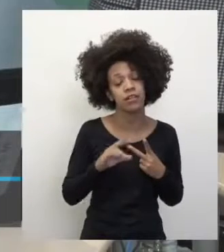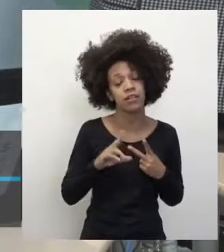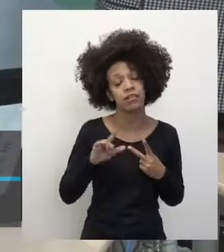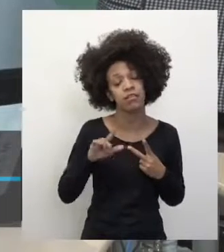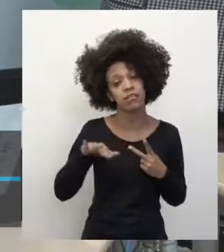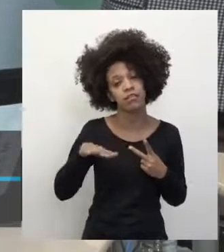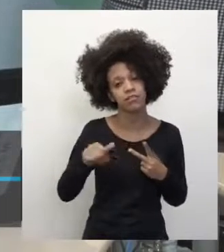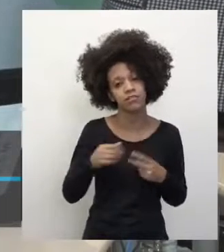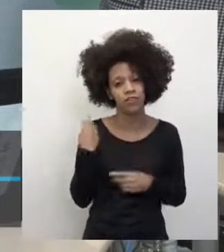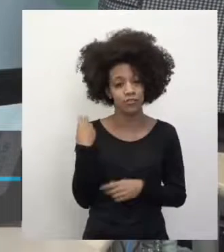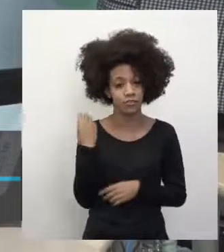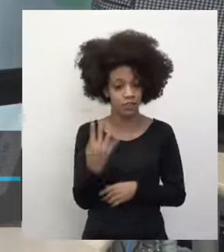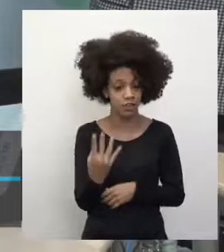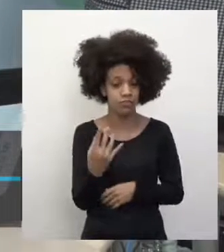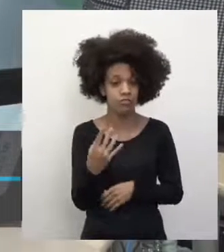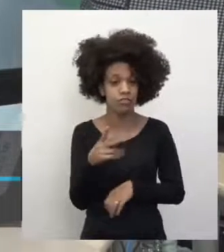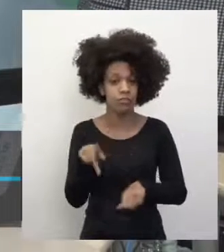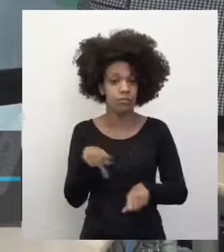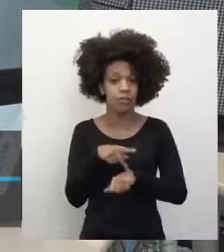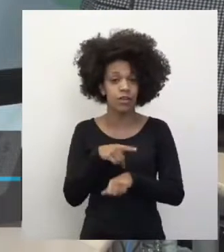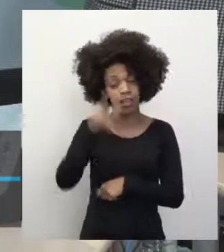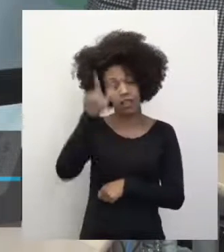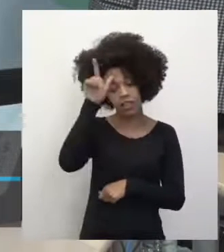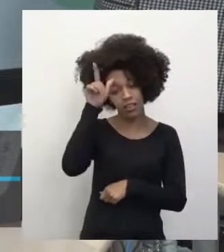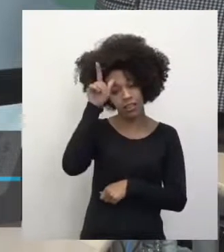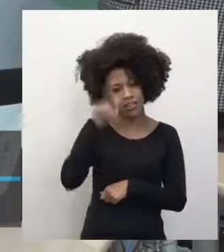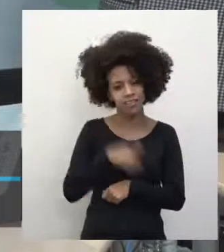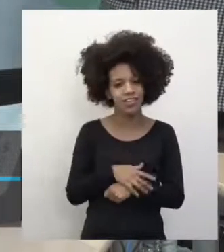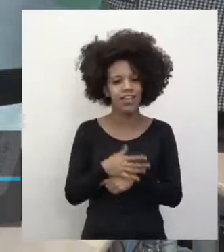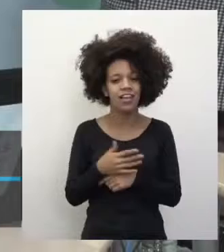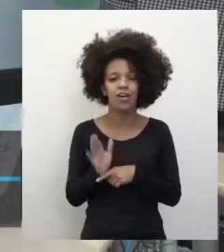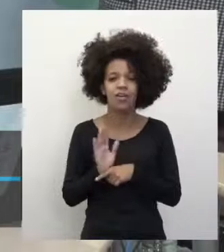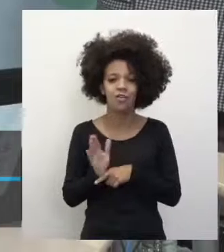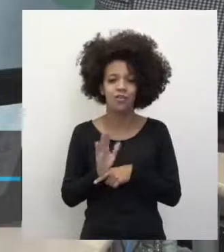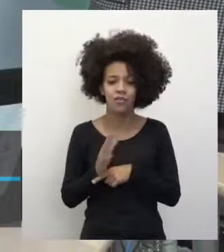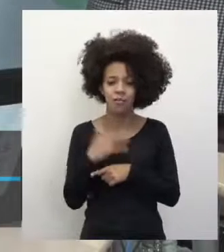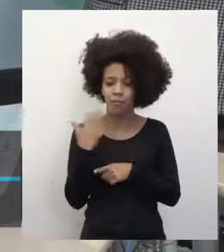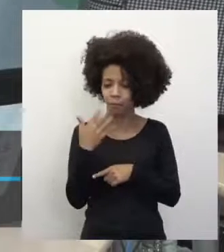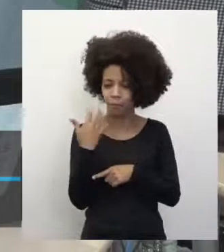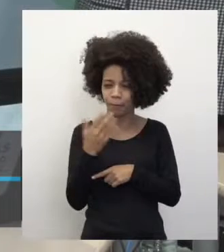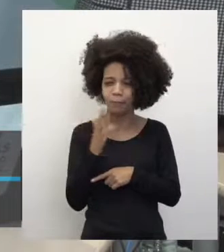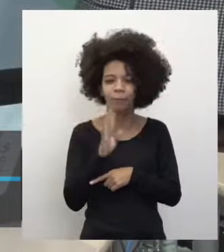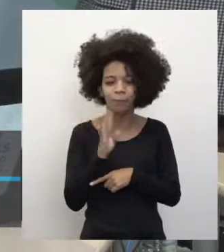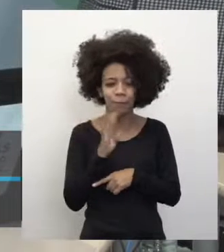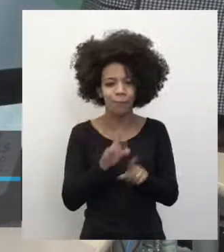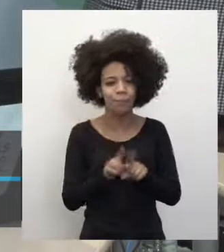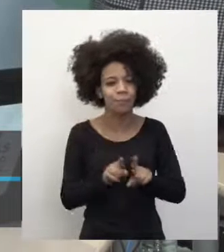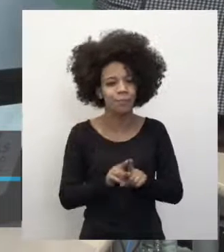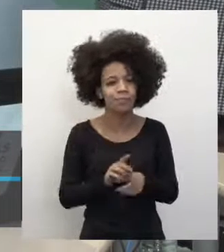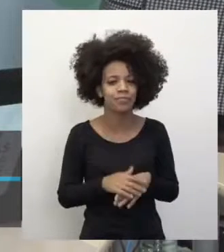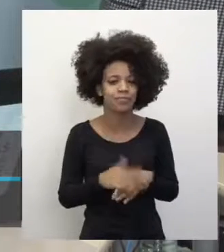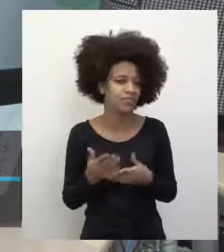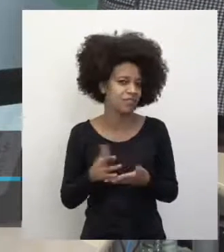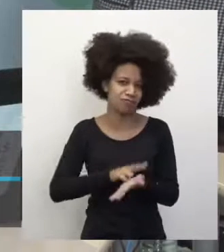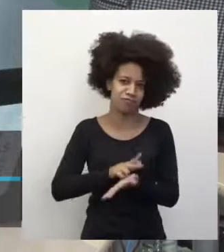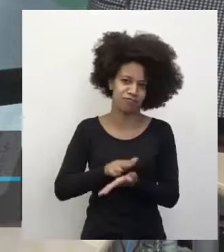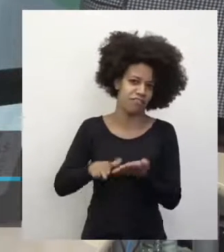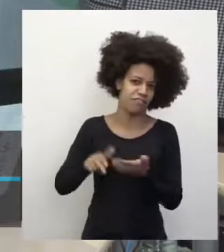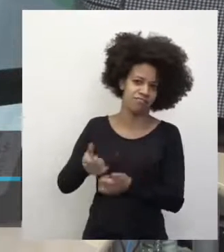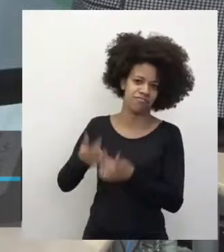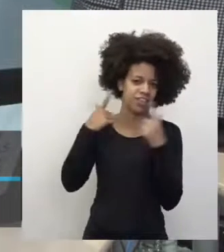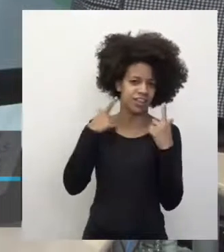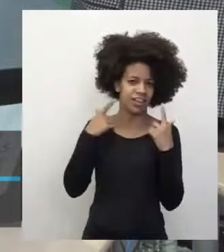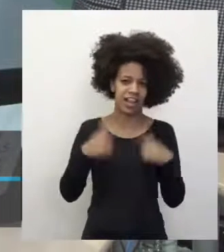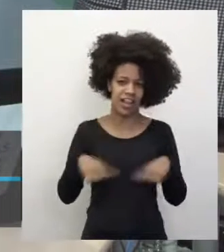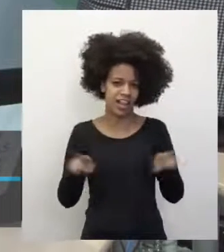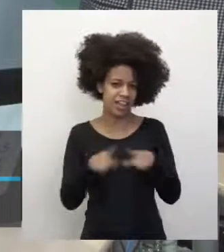colocou a minha viagem para a Itália, daria um filme romântico, muito legal também, tá? E aqui, trilha sonora